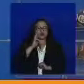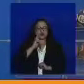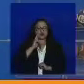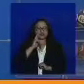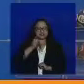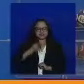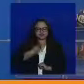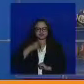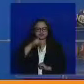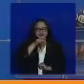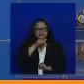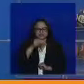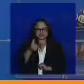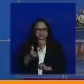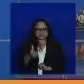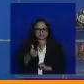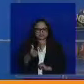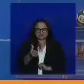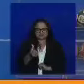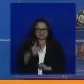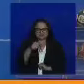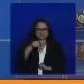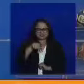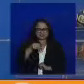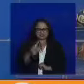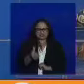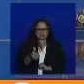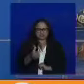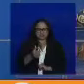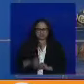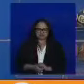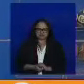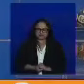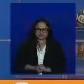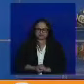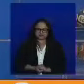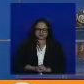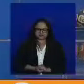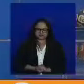número 76. Rosa, 76.